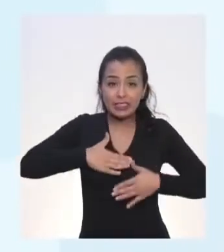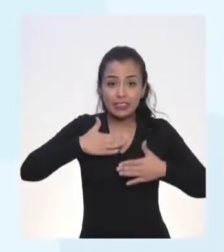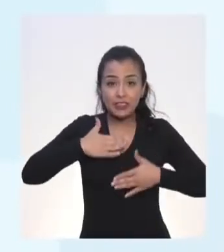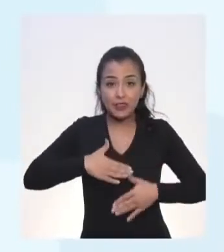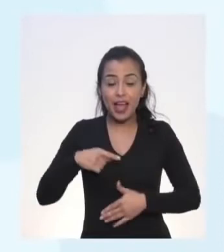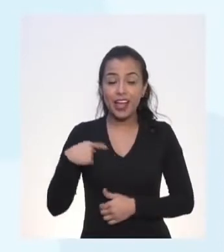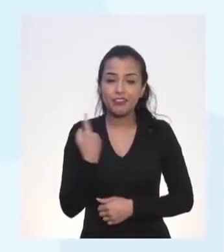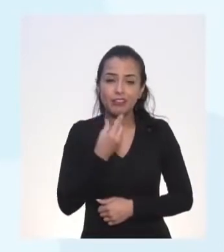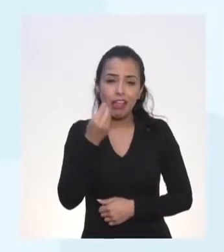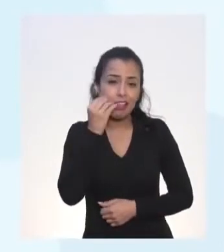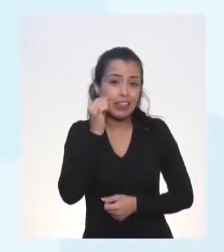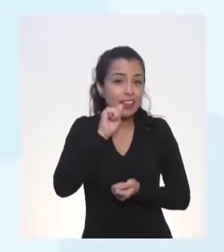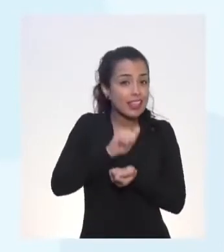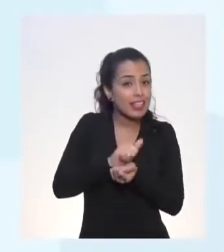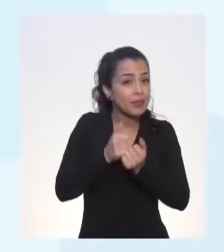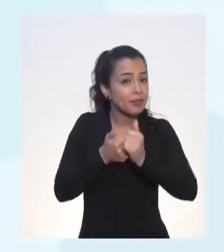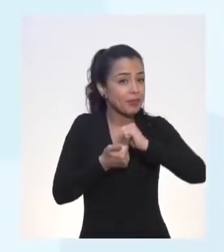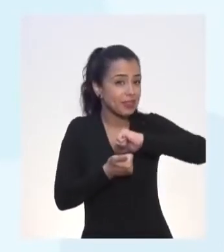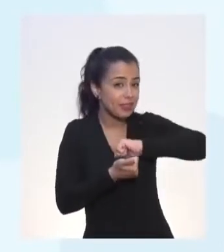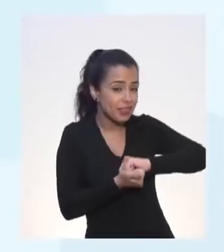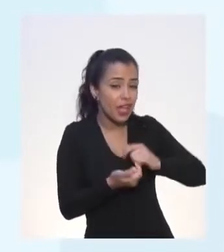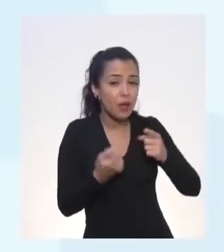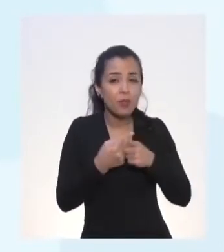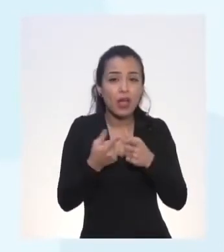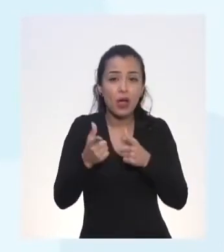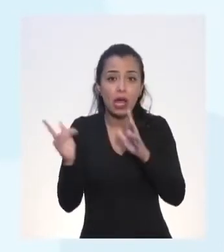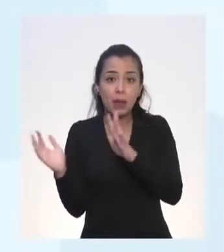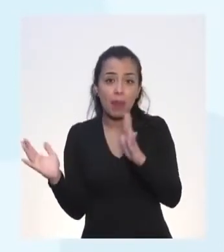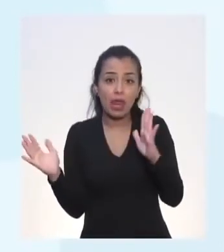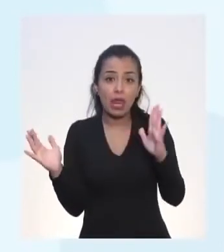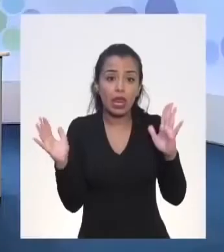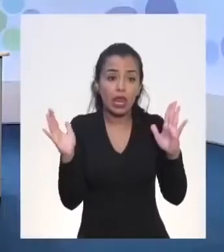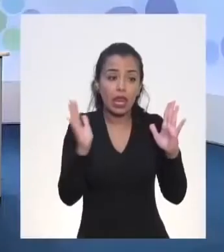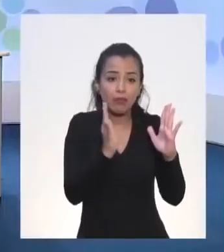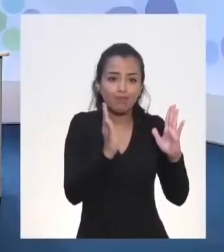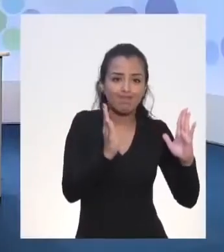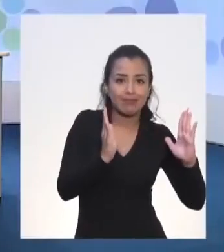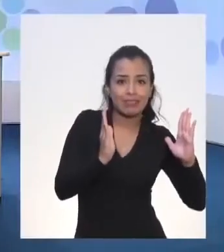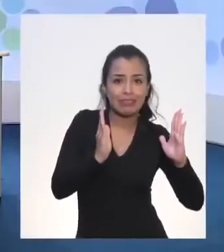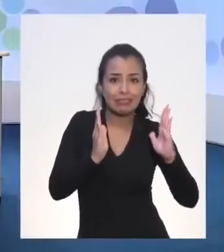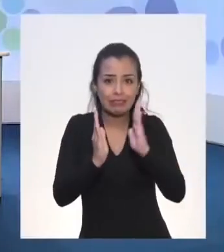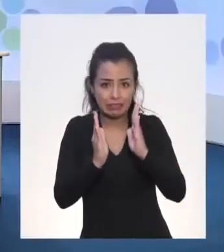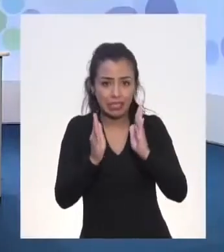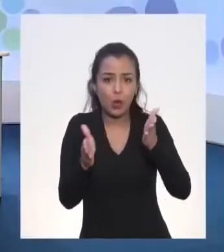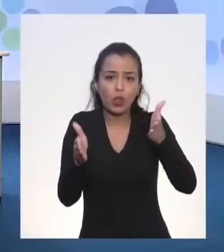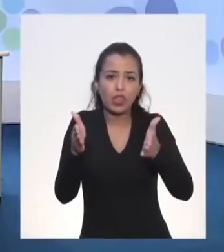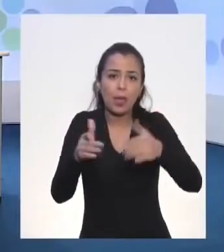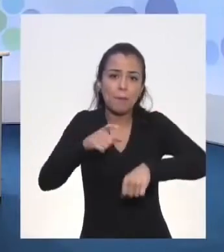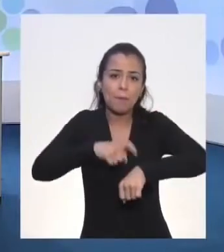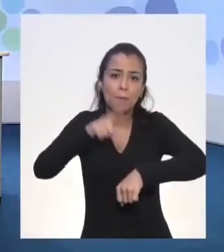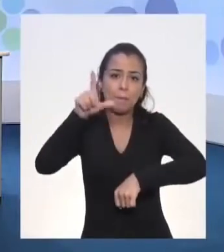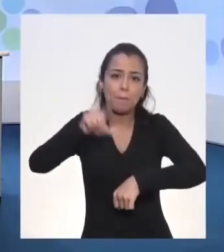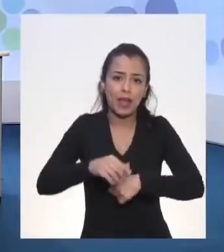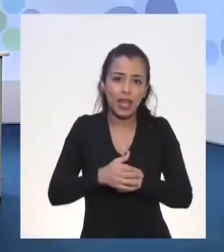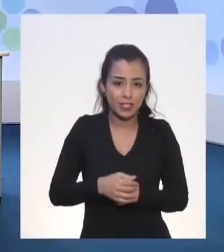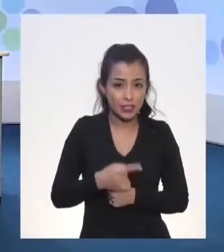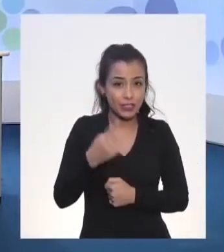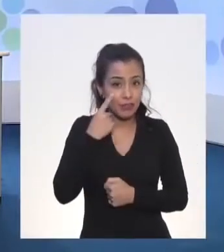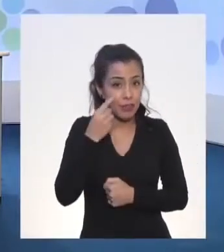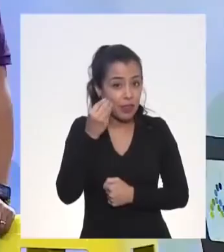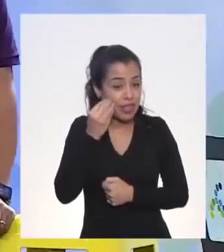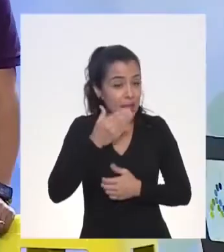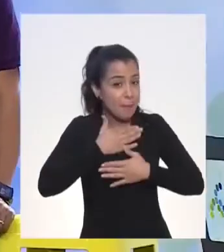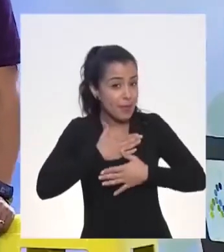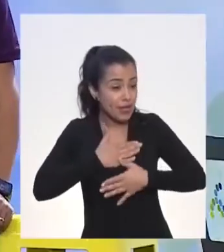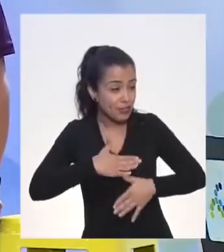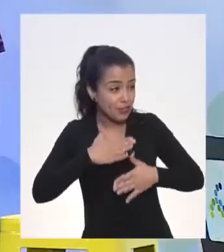Osmar? Está se habituando com um tempo menor, mas vai dar tudo certo. Tá? Perceba que eu fiz esse exercício bem lentamente.